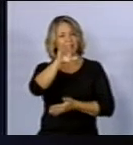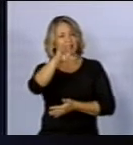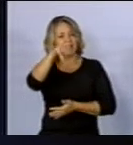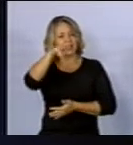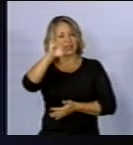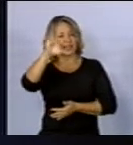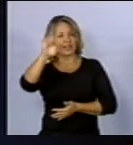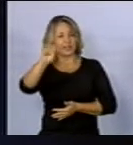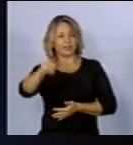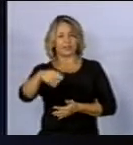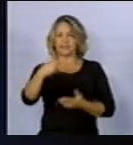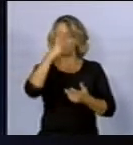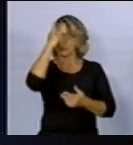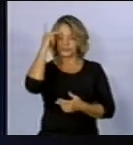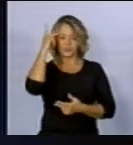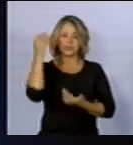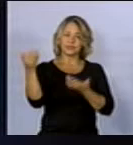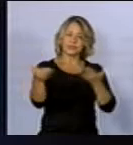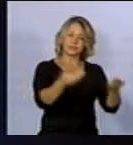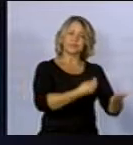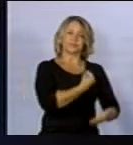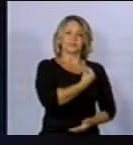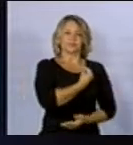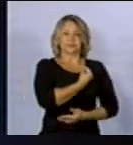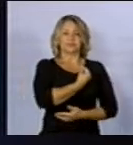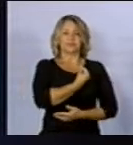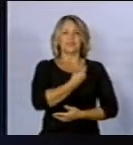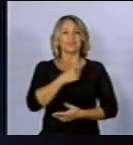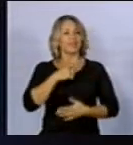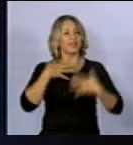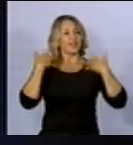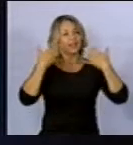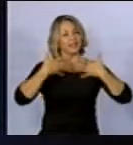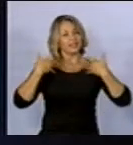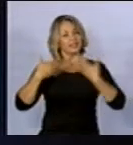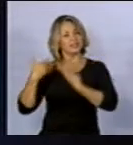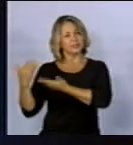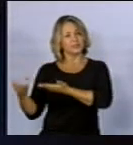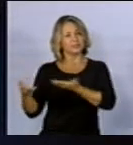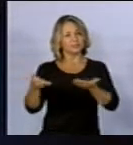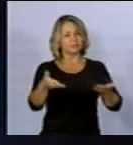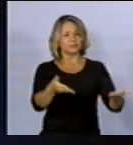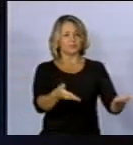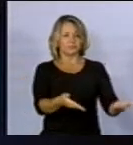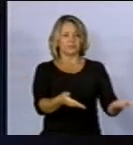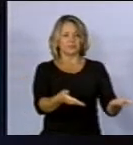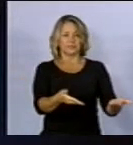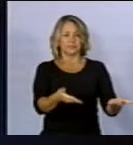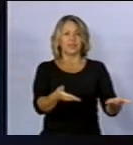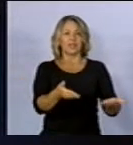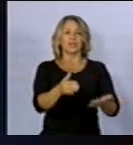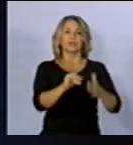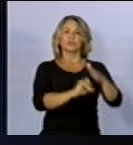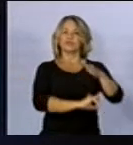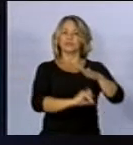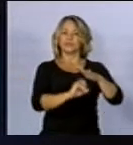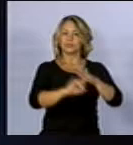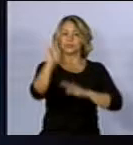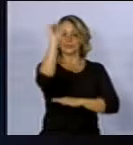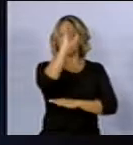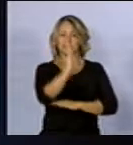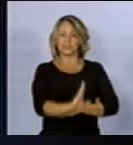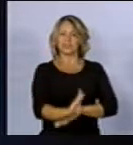senhoras e senhores e com grande prazer que o Instituto Brasileiro de Defesa do